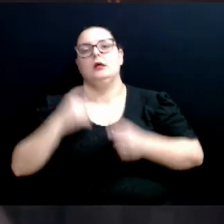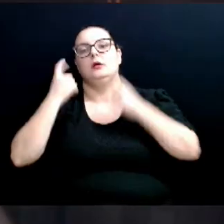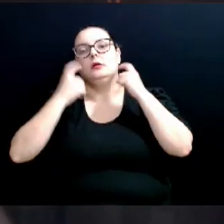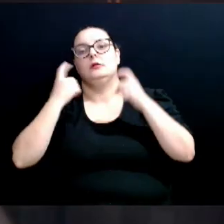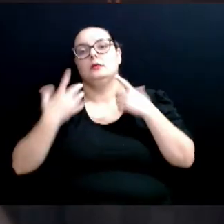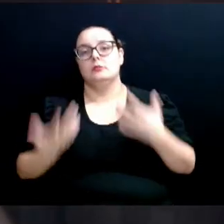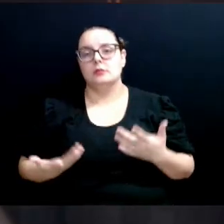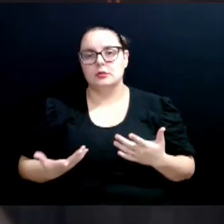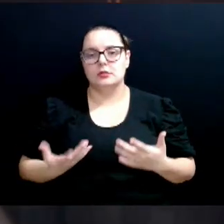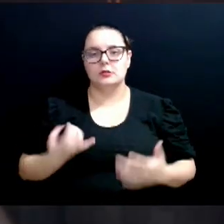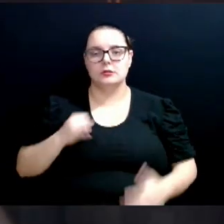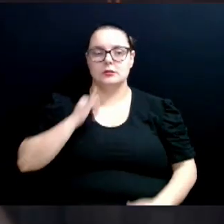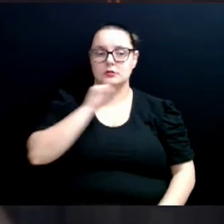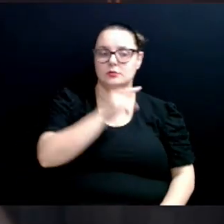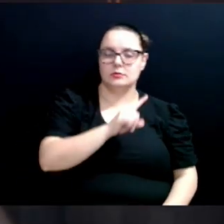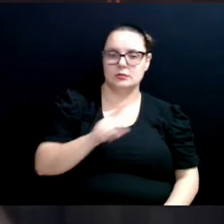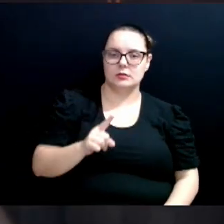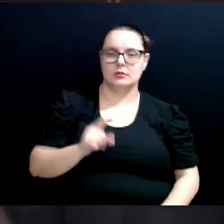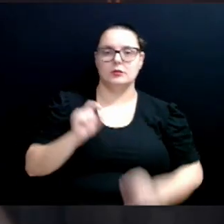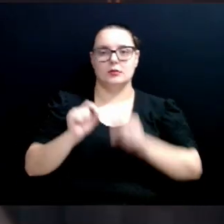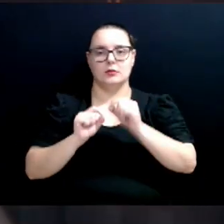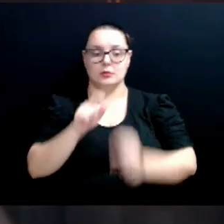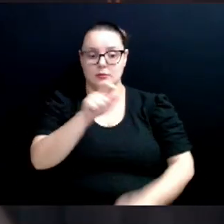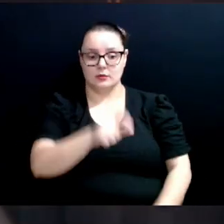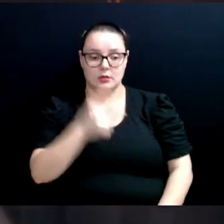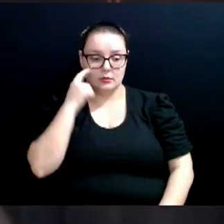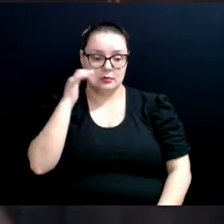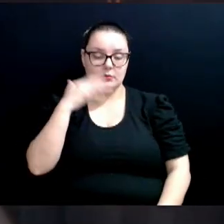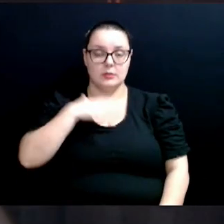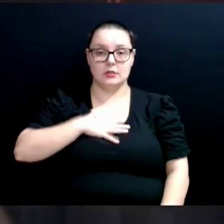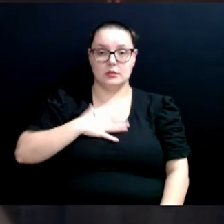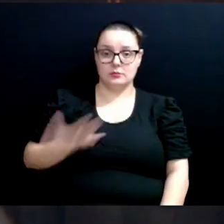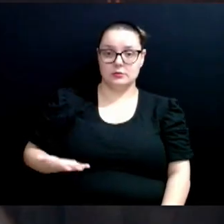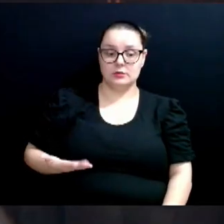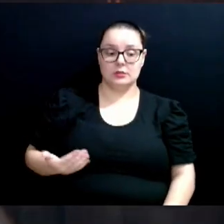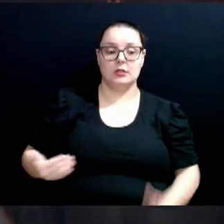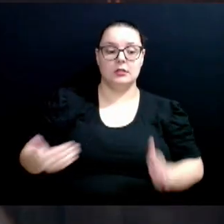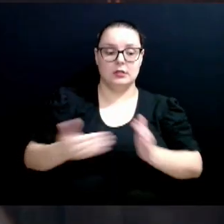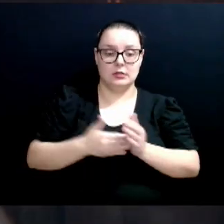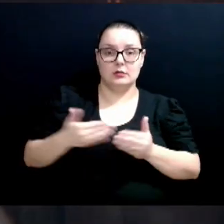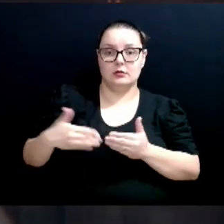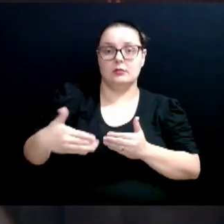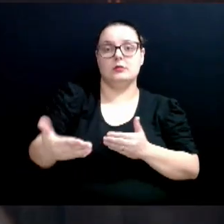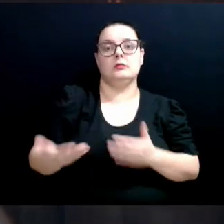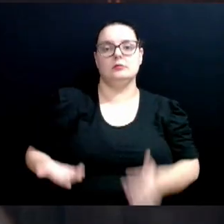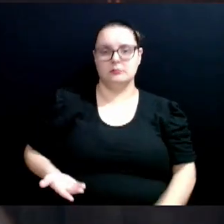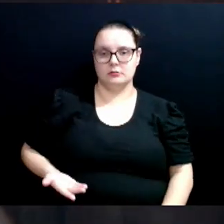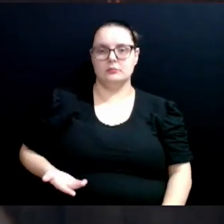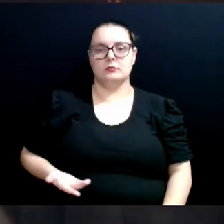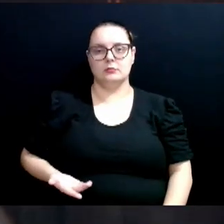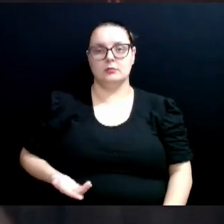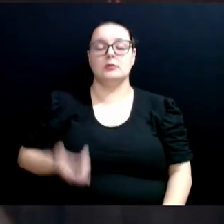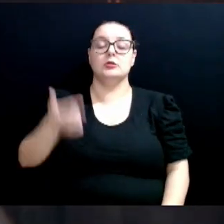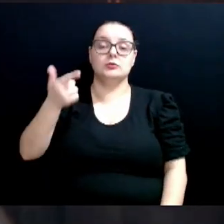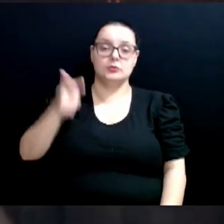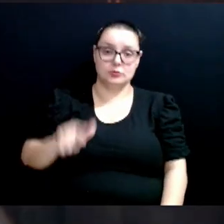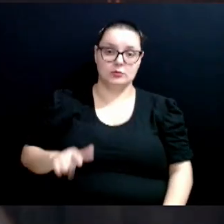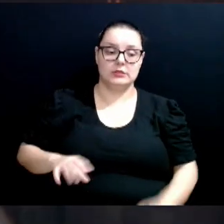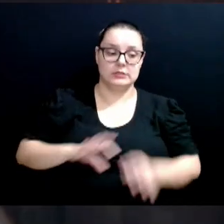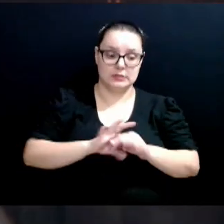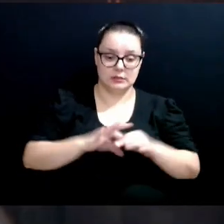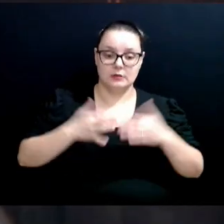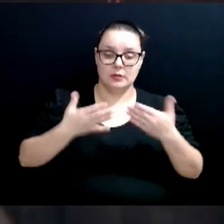dizer um não, o que será que essa pessoa vai pensar? Se até aqui eu estiquei essa corda, né? Então, de novo, essa permissividade é quando